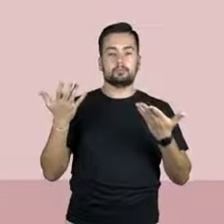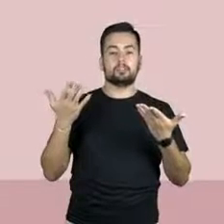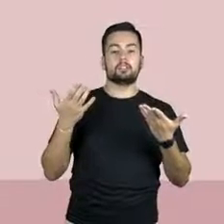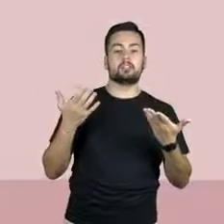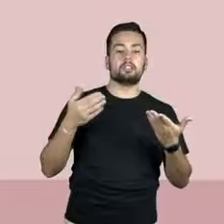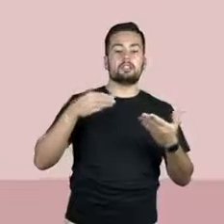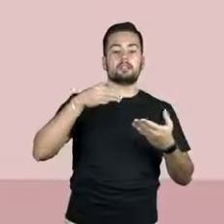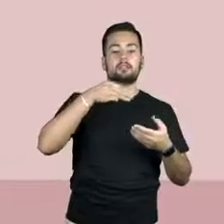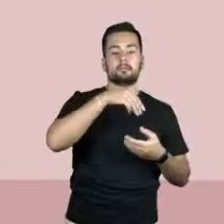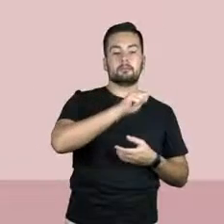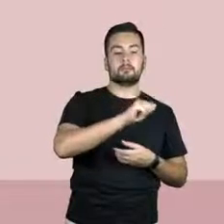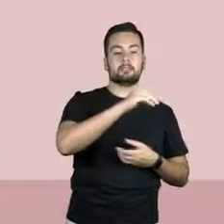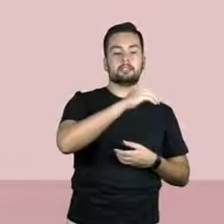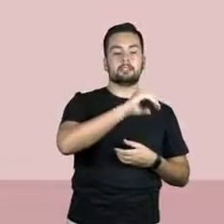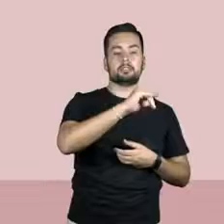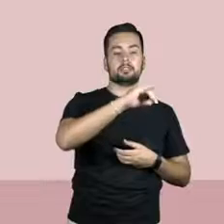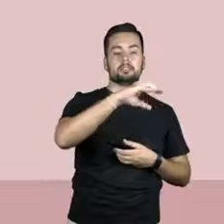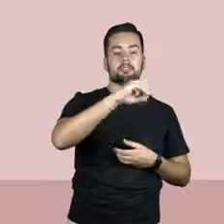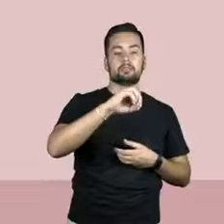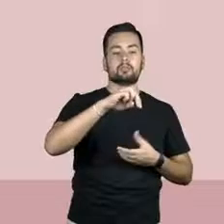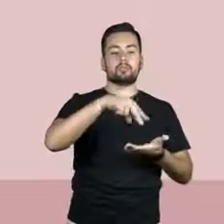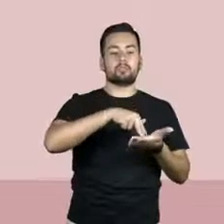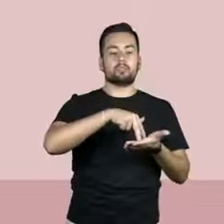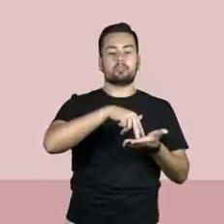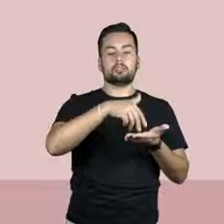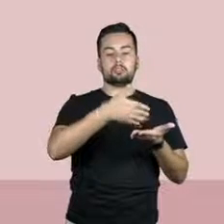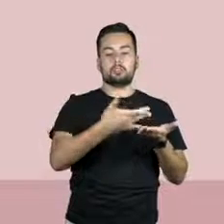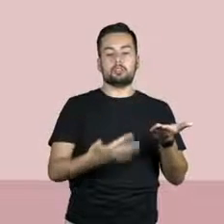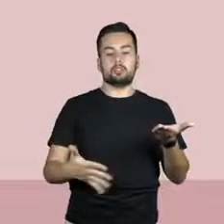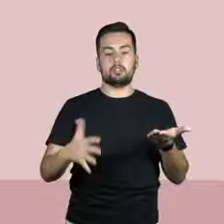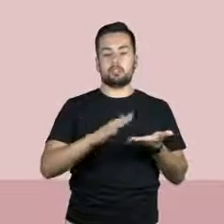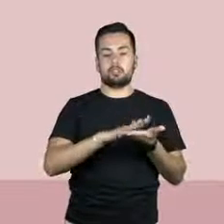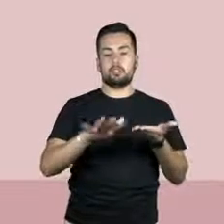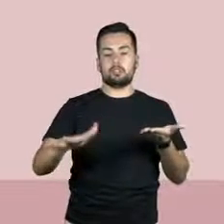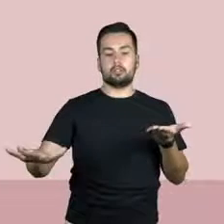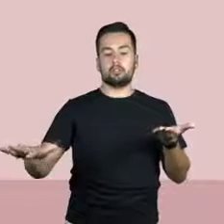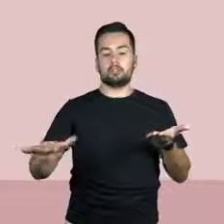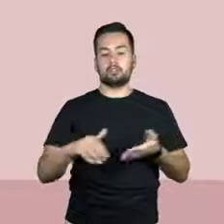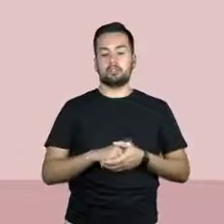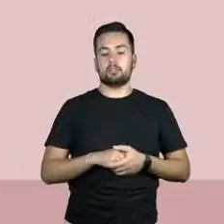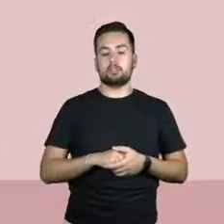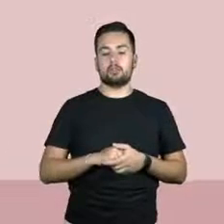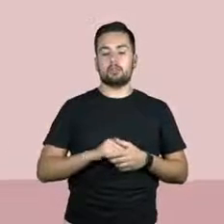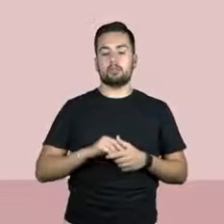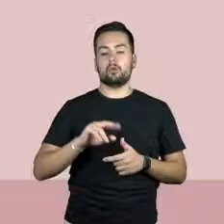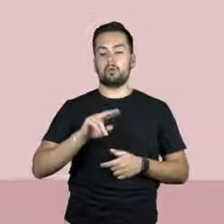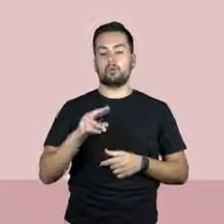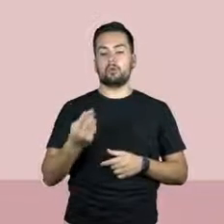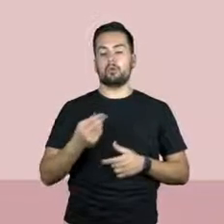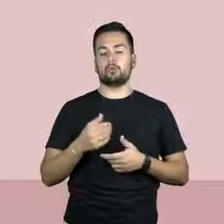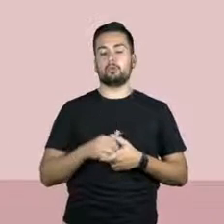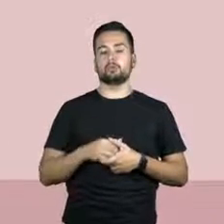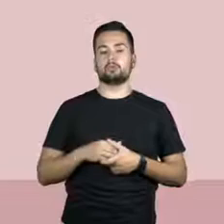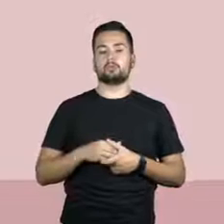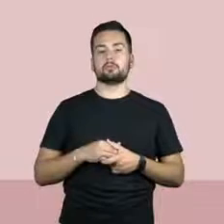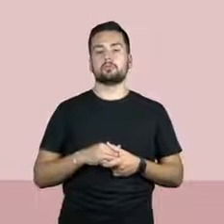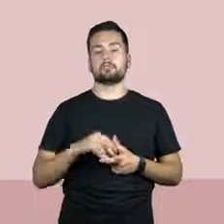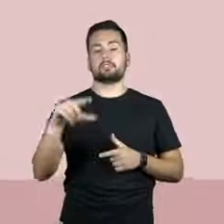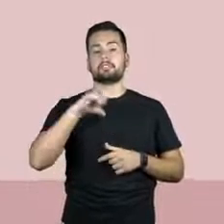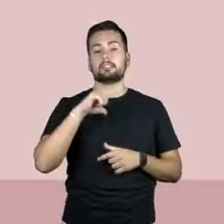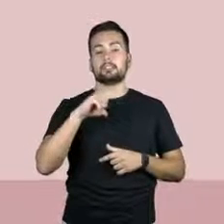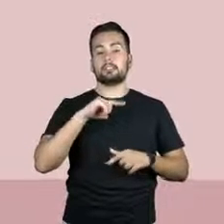que deslizou, né, um maciço instável, e um maciço estável, tá? Eu vou ter uma ação de duas